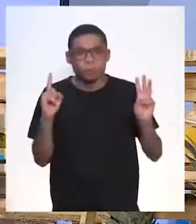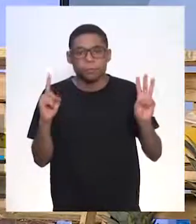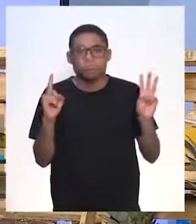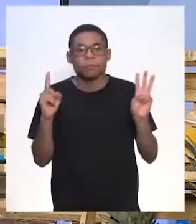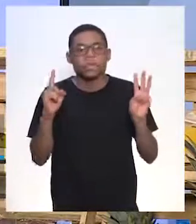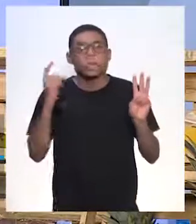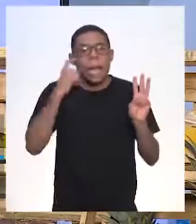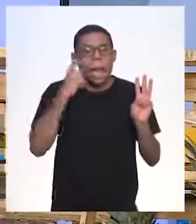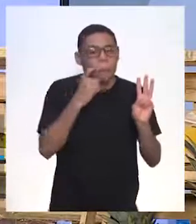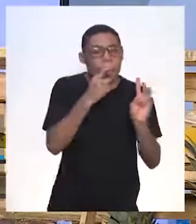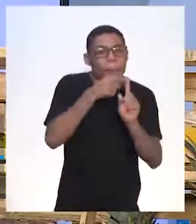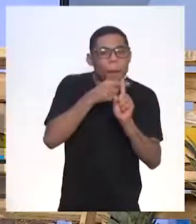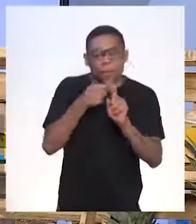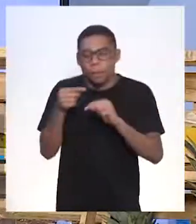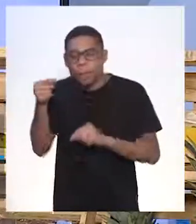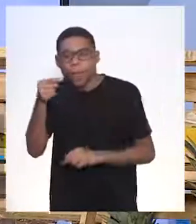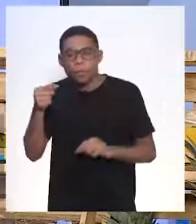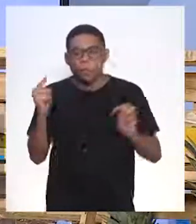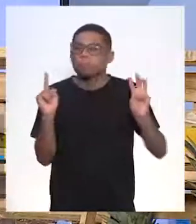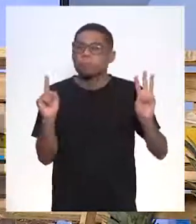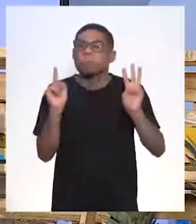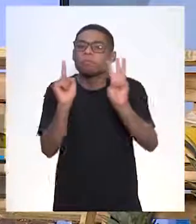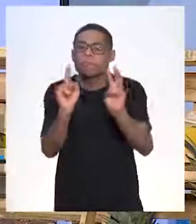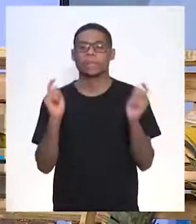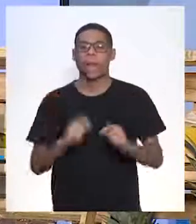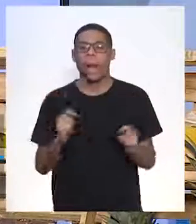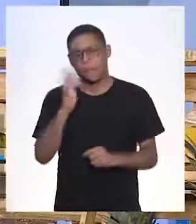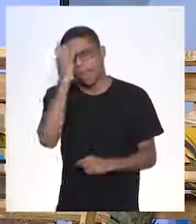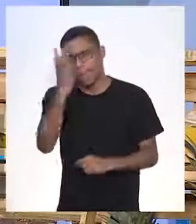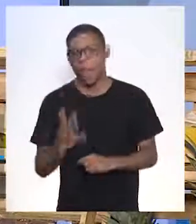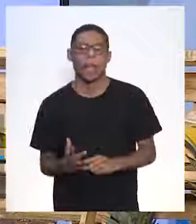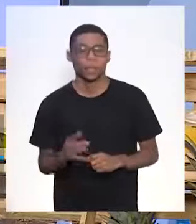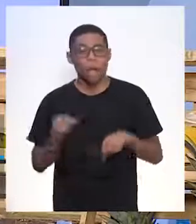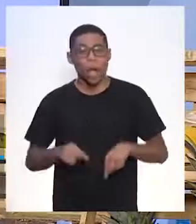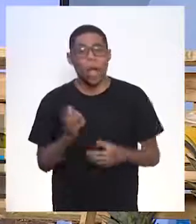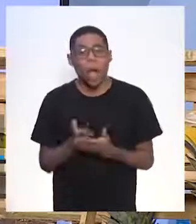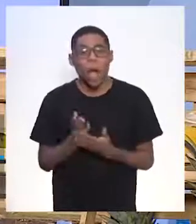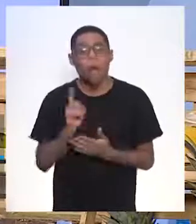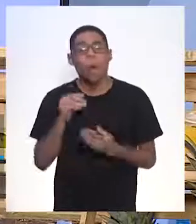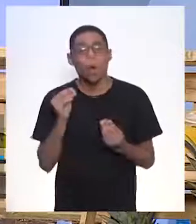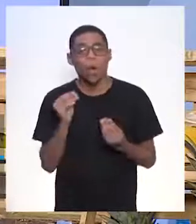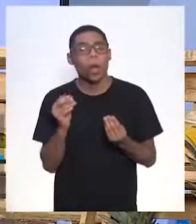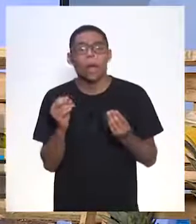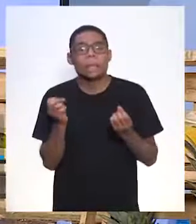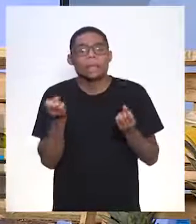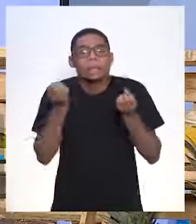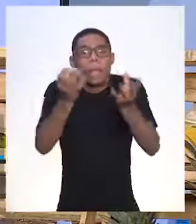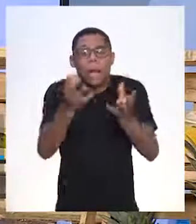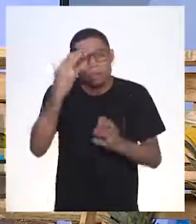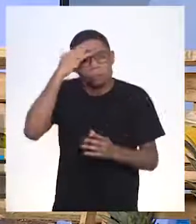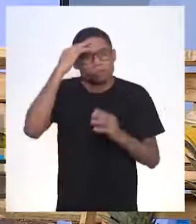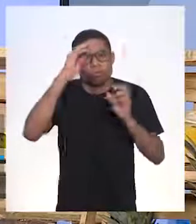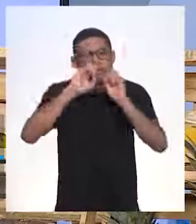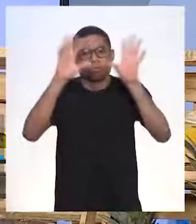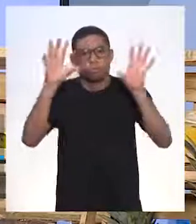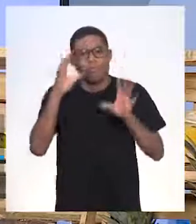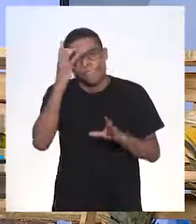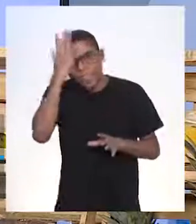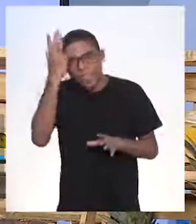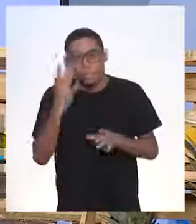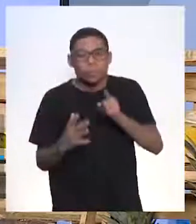e subtrair. Então, você conseguiu montar o sistema. A aula de hoje, o objetivo era montar o sistema, tá? Então, você conseguia